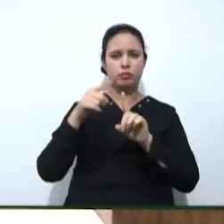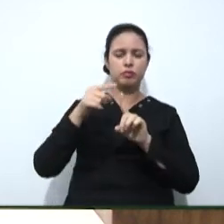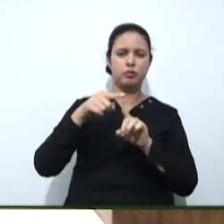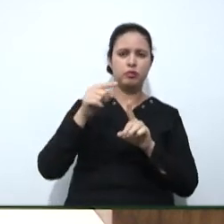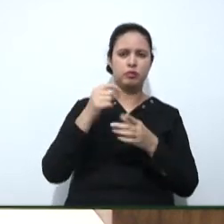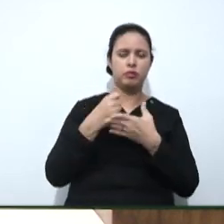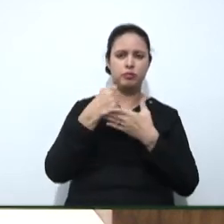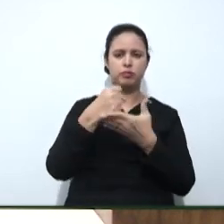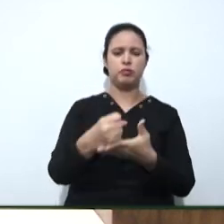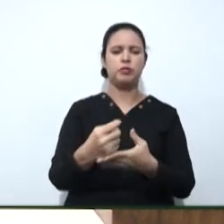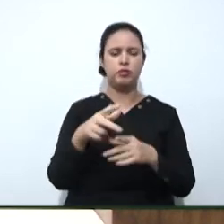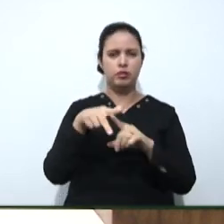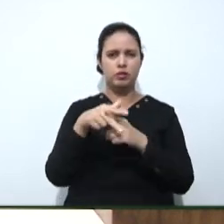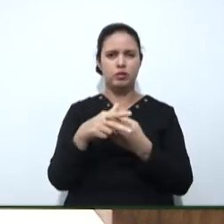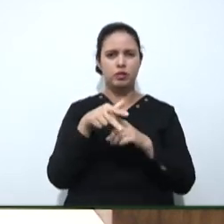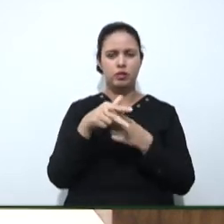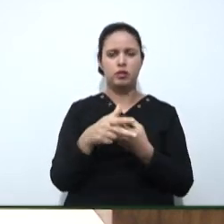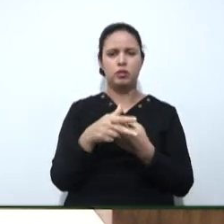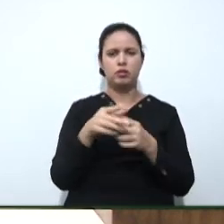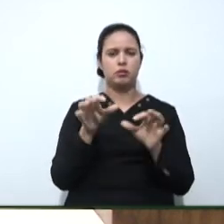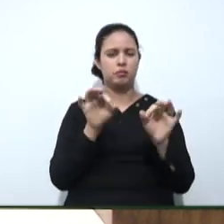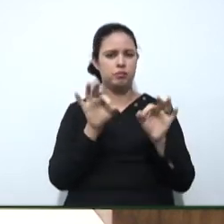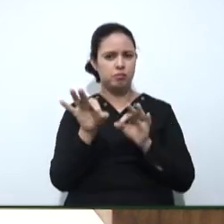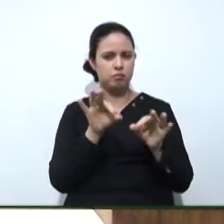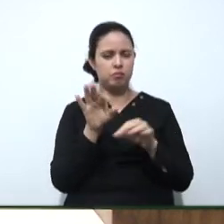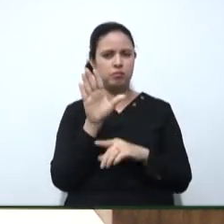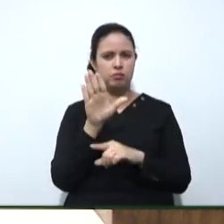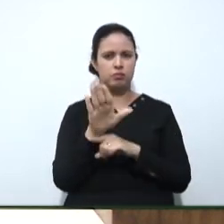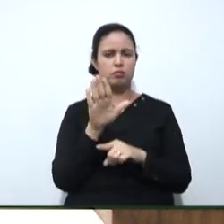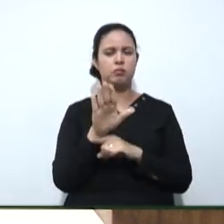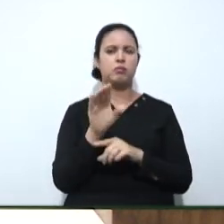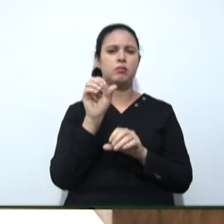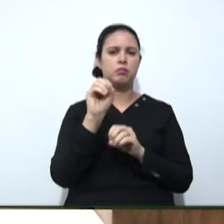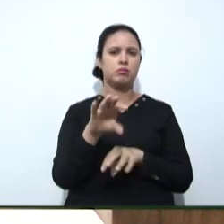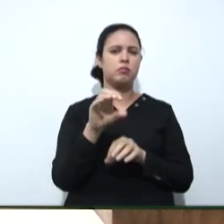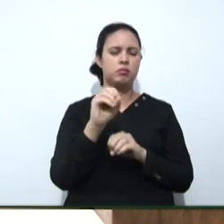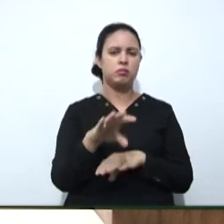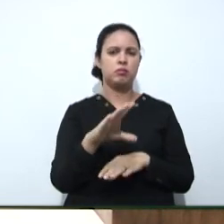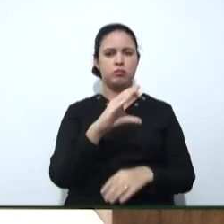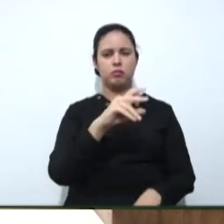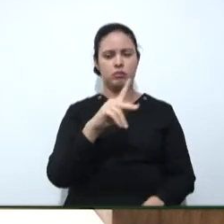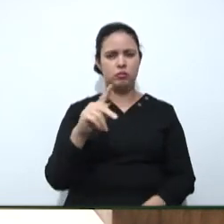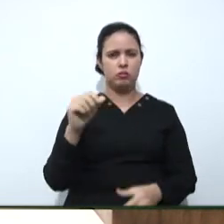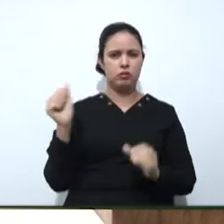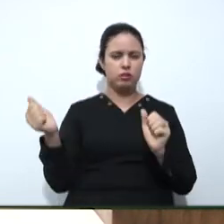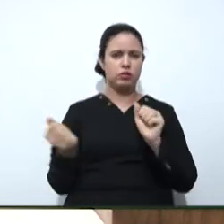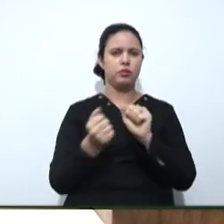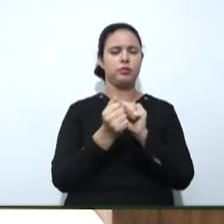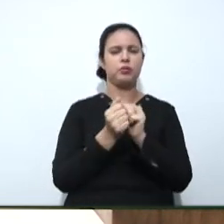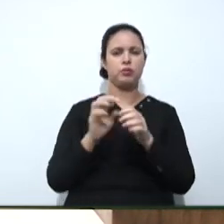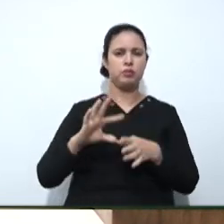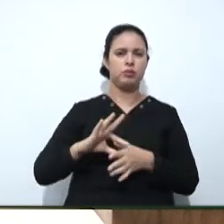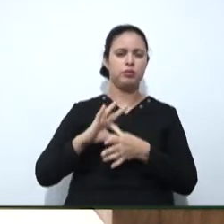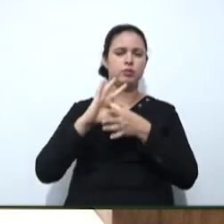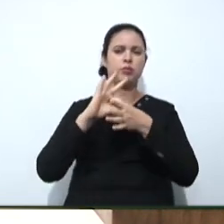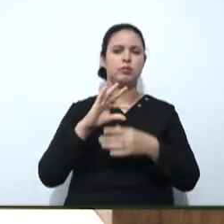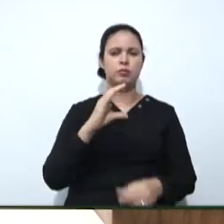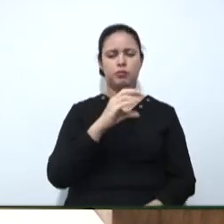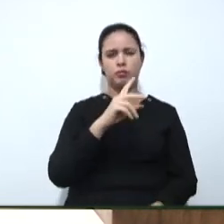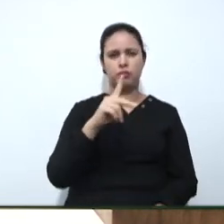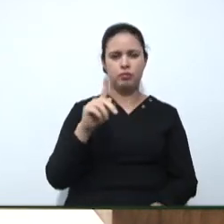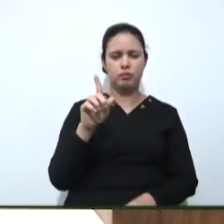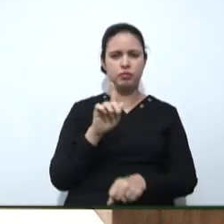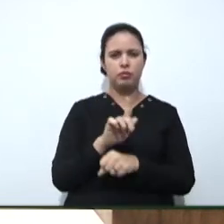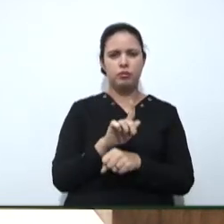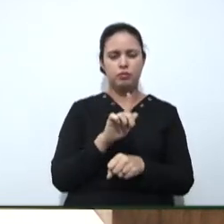é? Trabalhando, ensinando as cooperativas, atuando junto com as lideranças da cooperativa, os